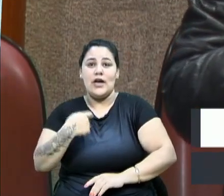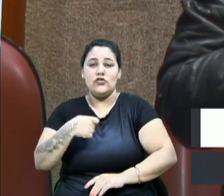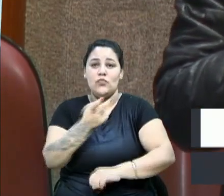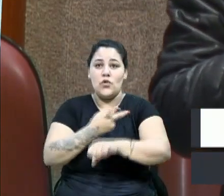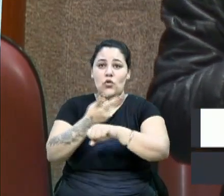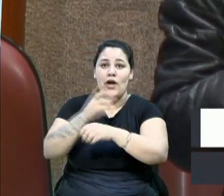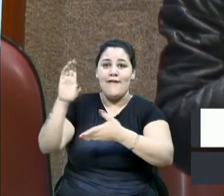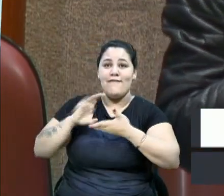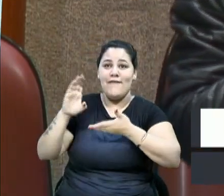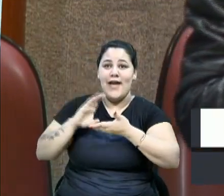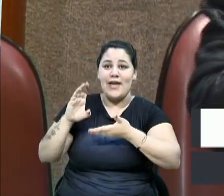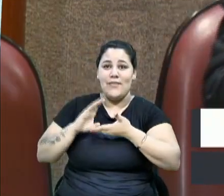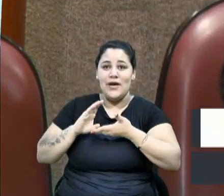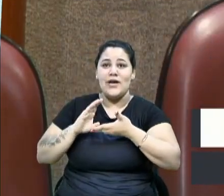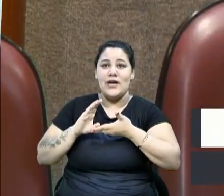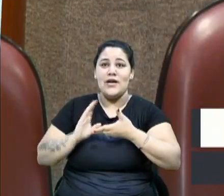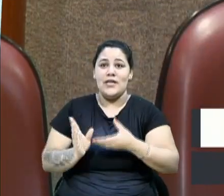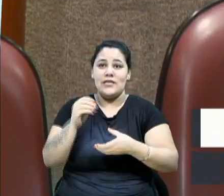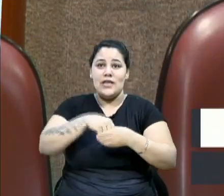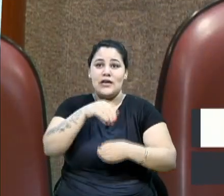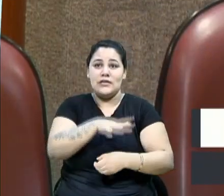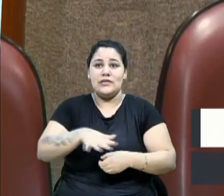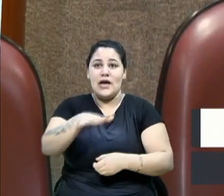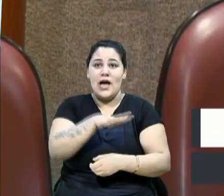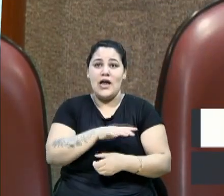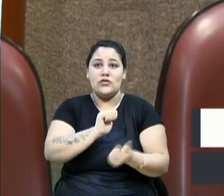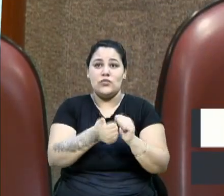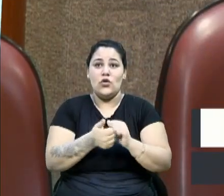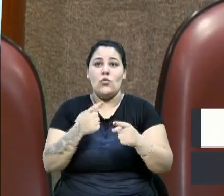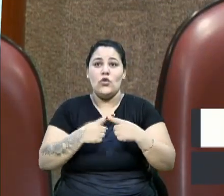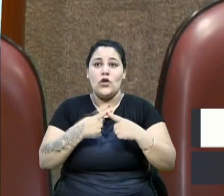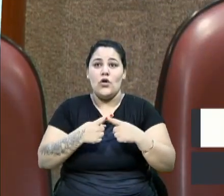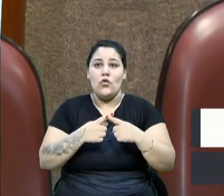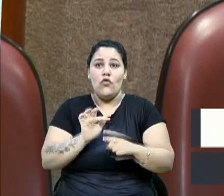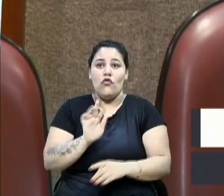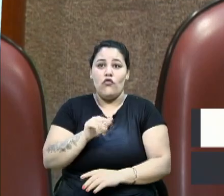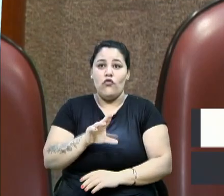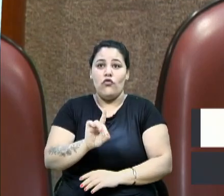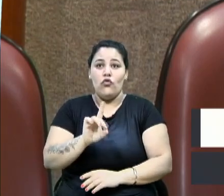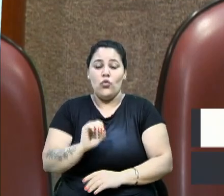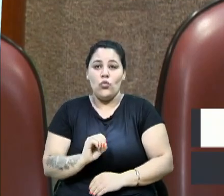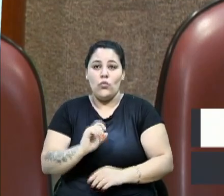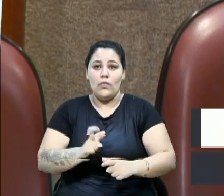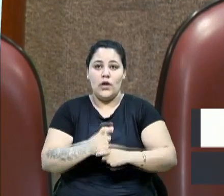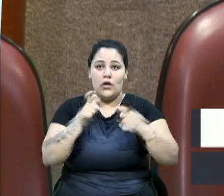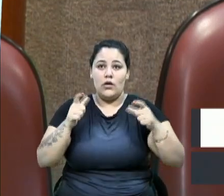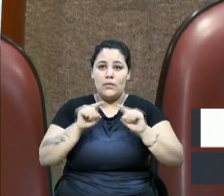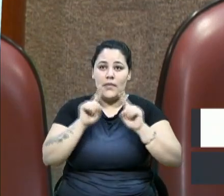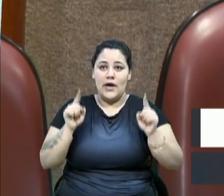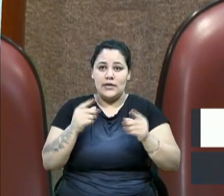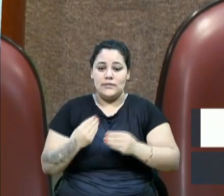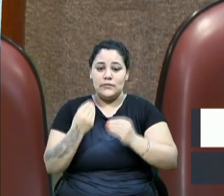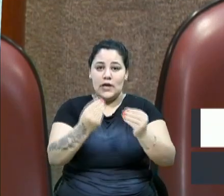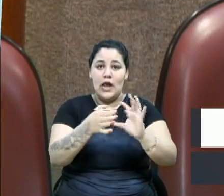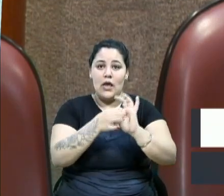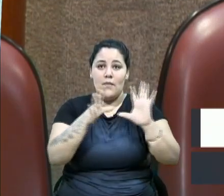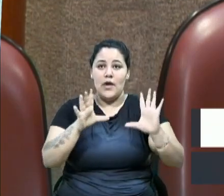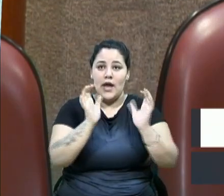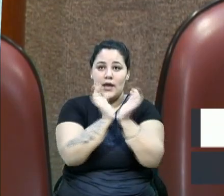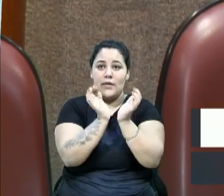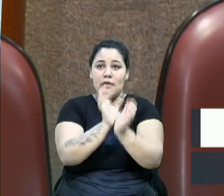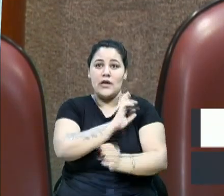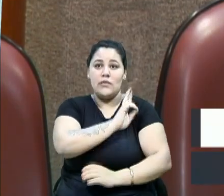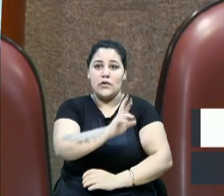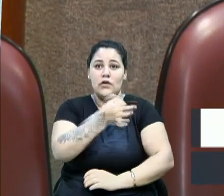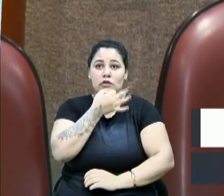novos esportes né porque o vulto é muito maior mas sim beneficiar a equipes que disputa competições nacionais e que representam